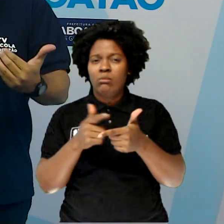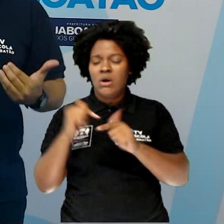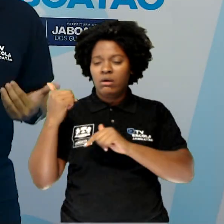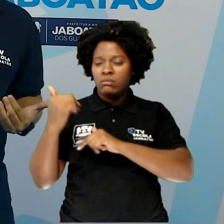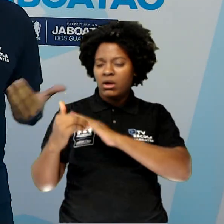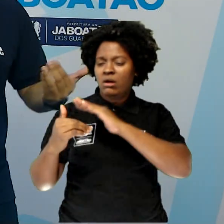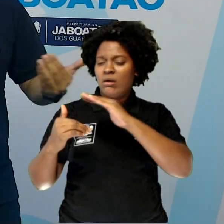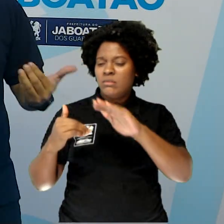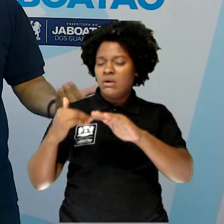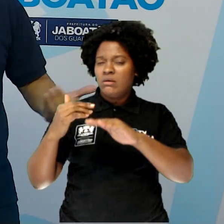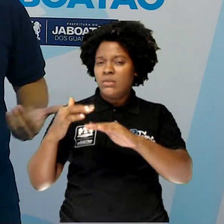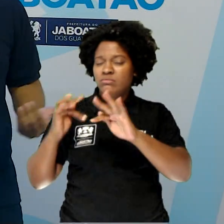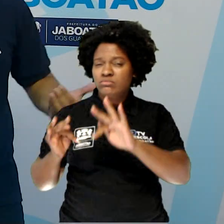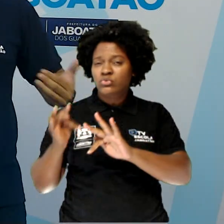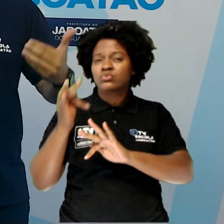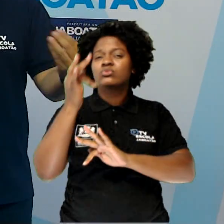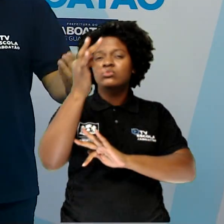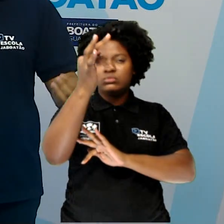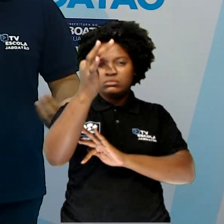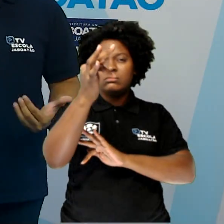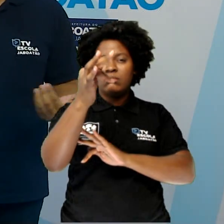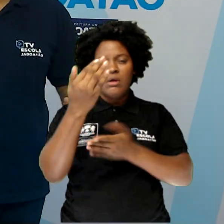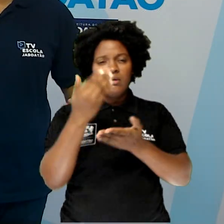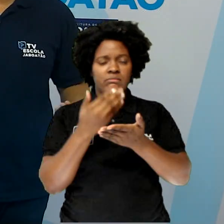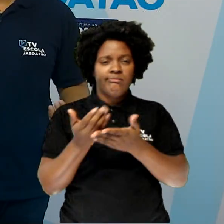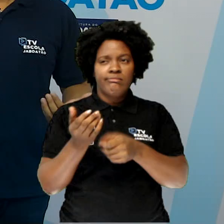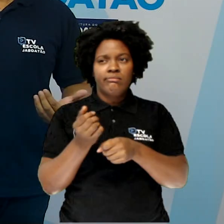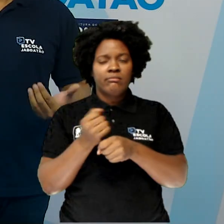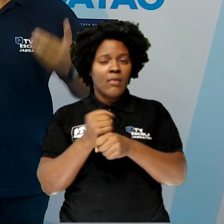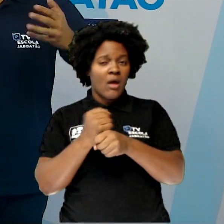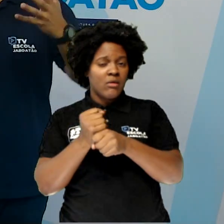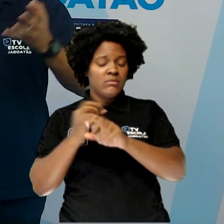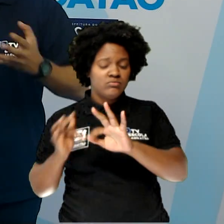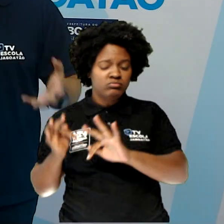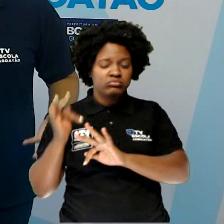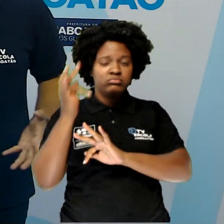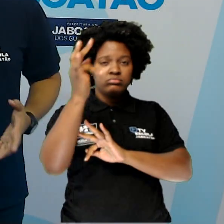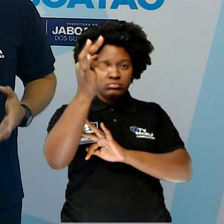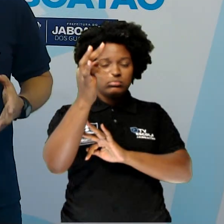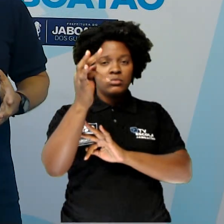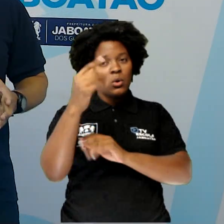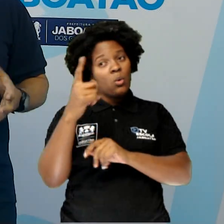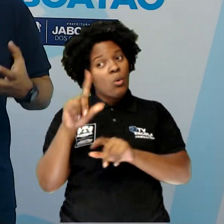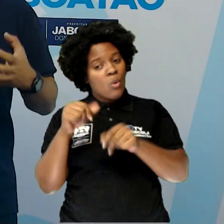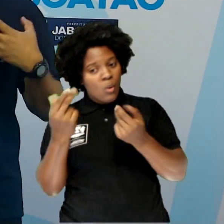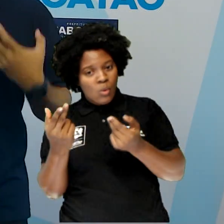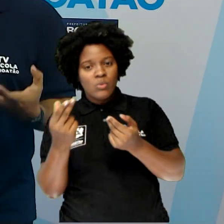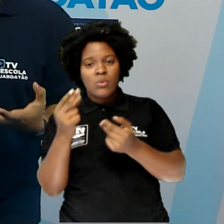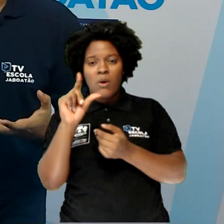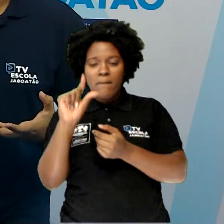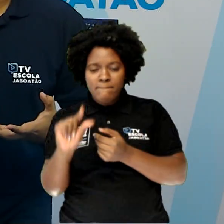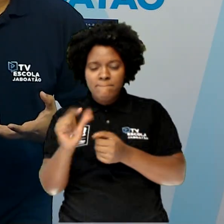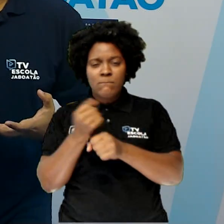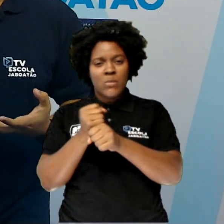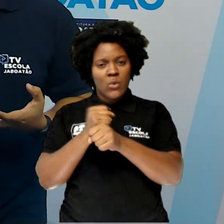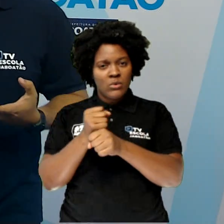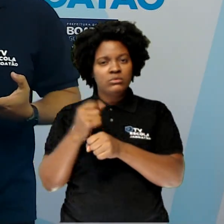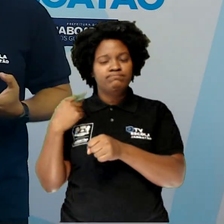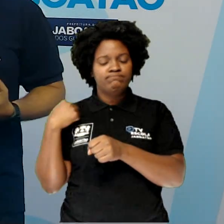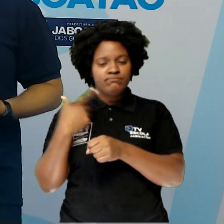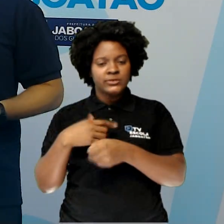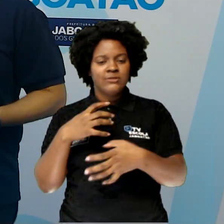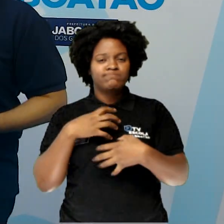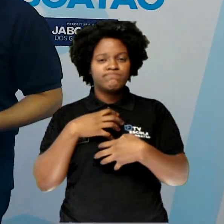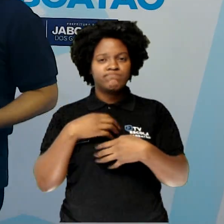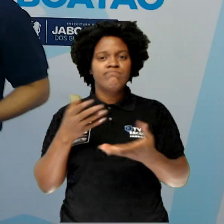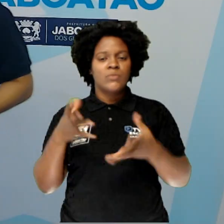médio prazo aí, daqui a algumas décadas, tá? Ou poucos anos, a gente já sente um pouco dessa questão do